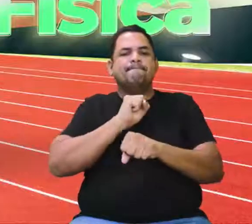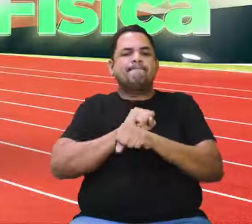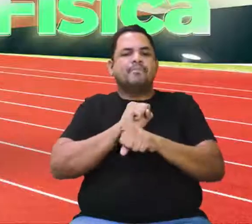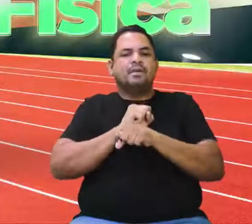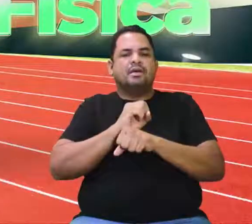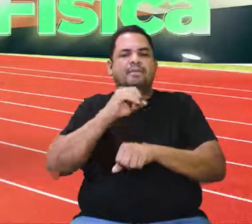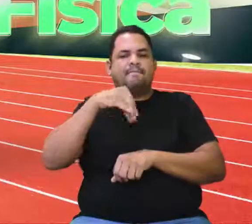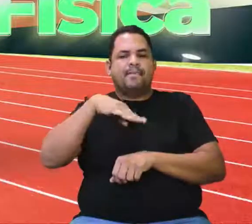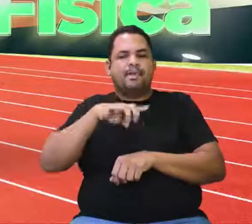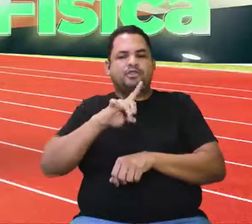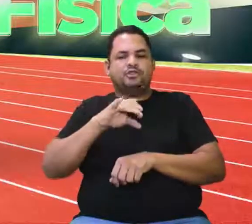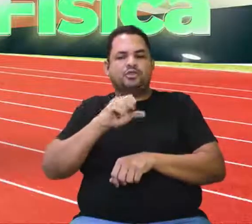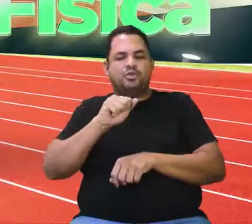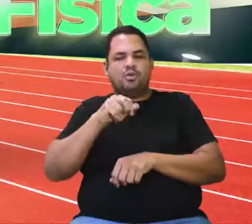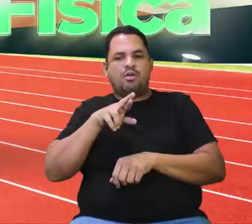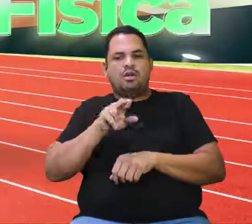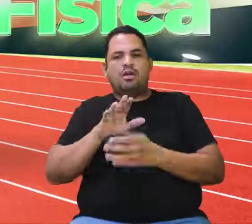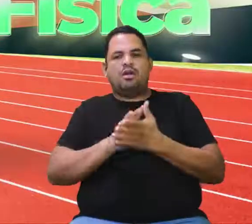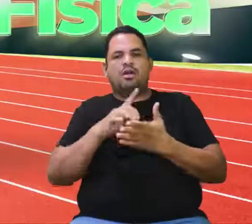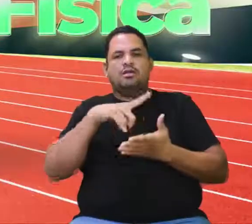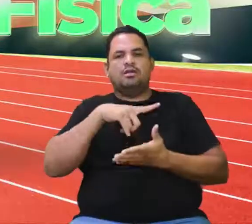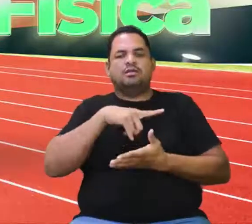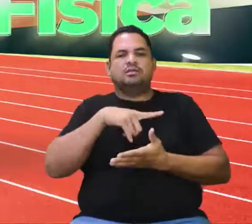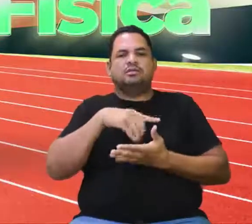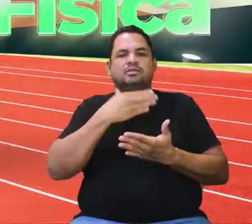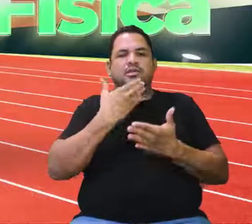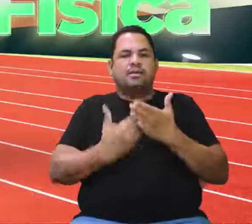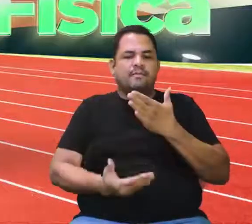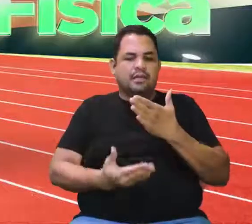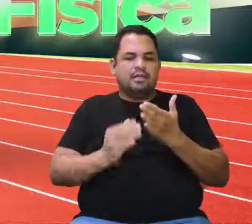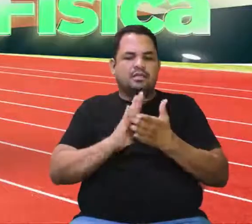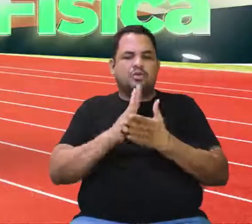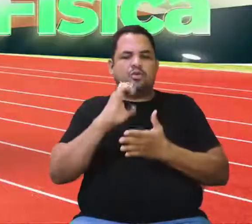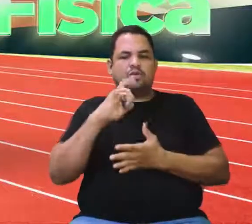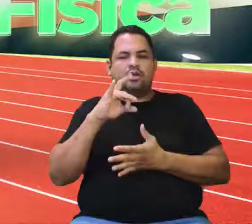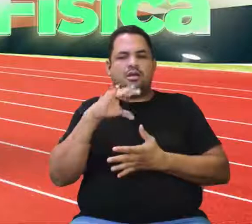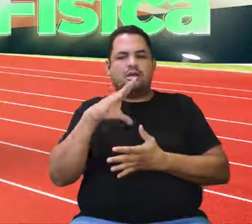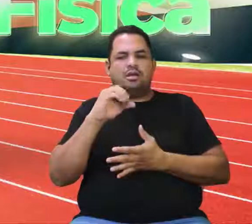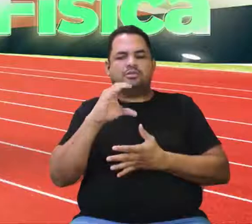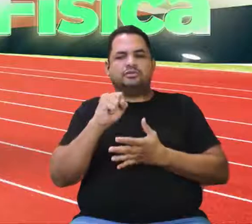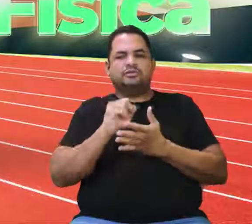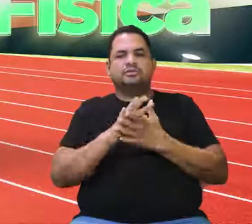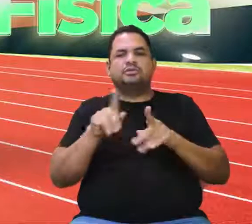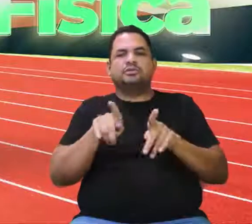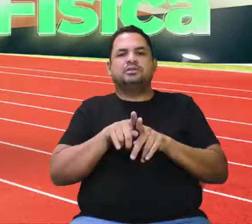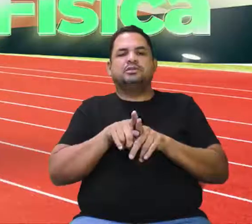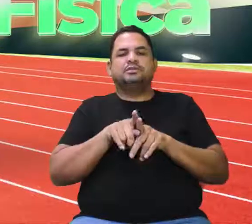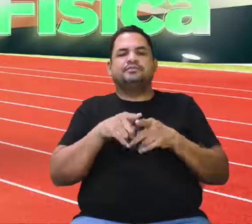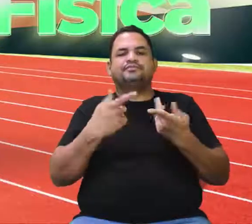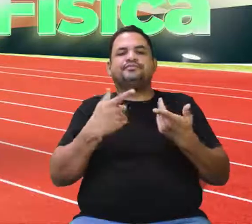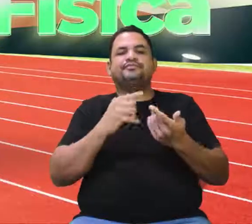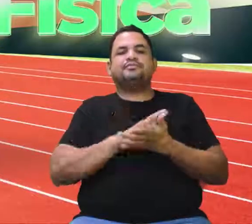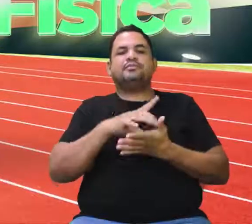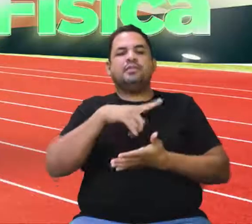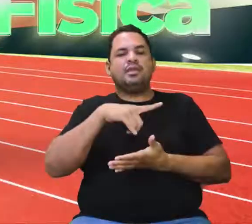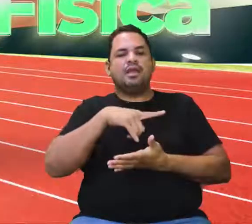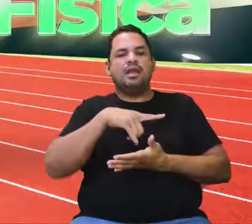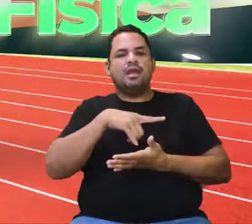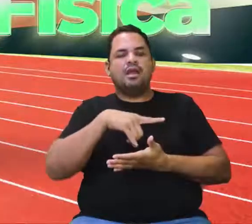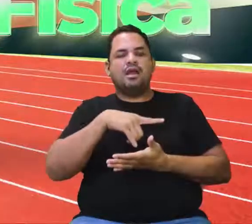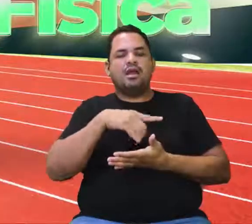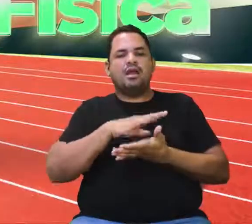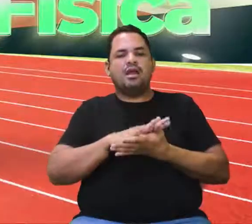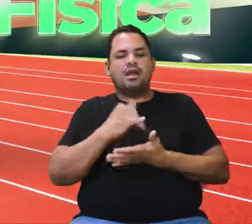menstruar, ela também vai ter isso potencializado devido à perda do cálcio. Então, a osteoporose, ela vem com a idade, mas também